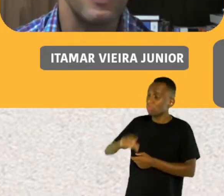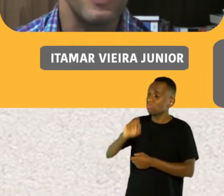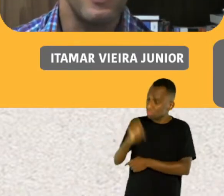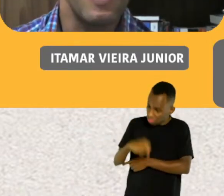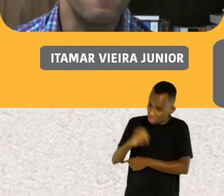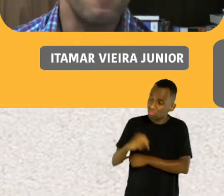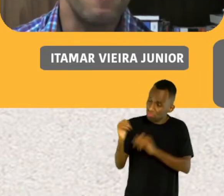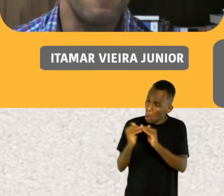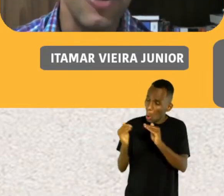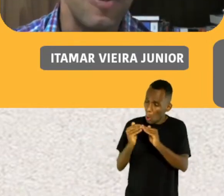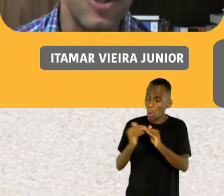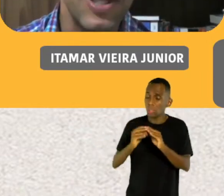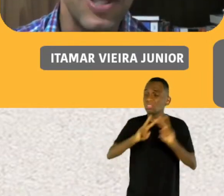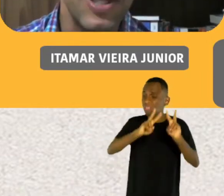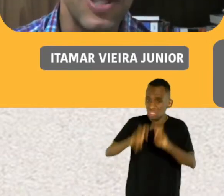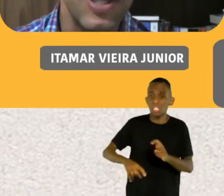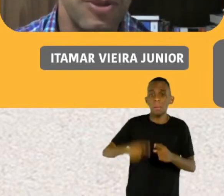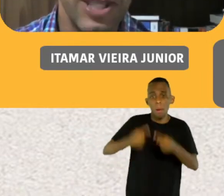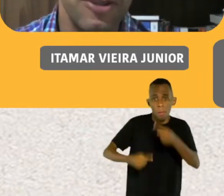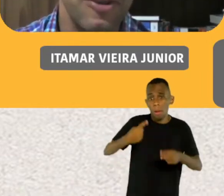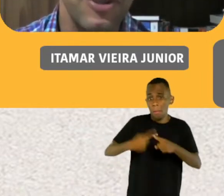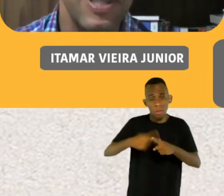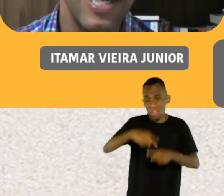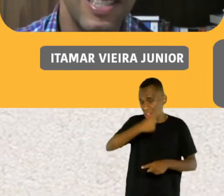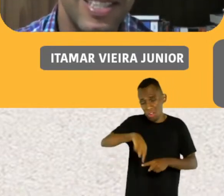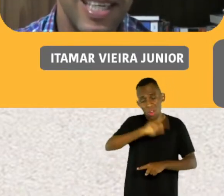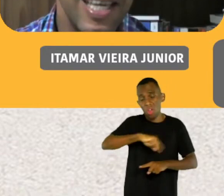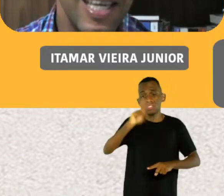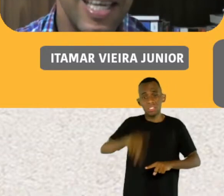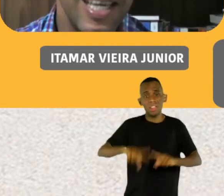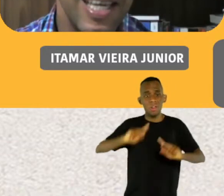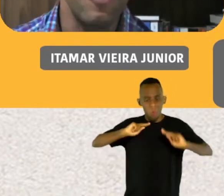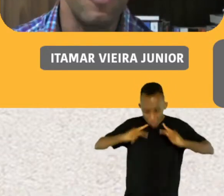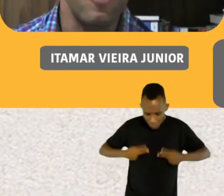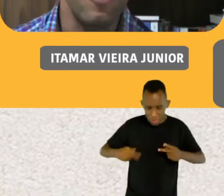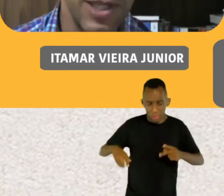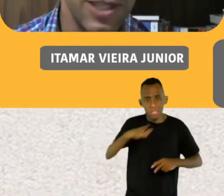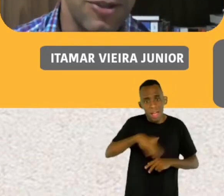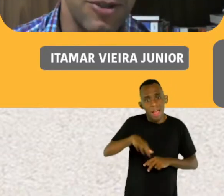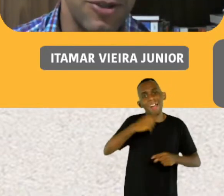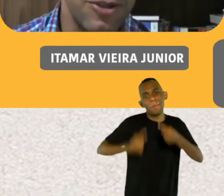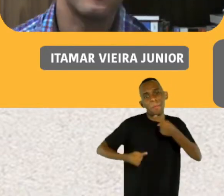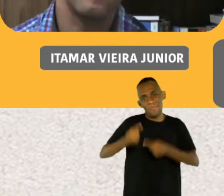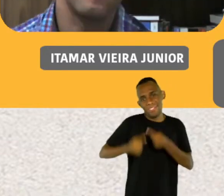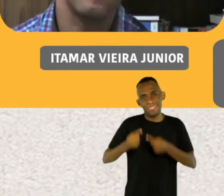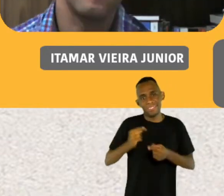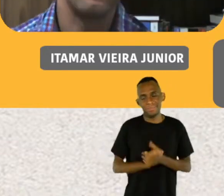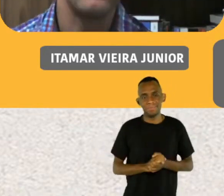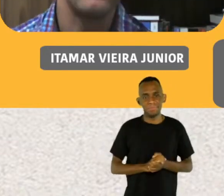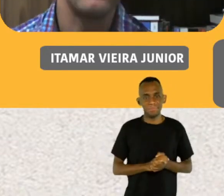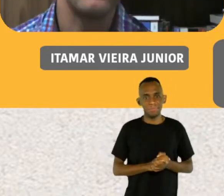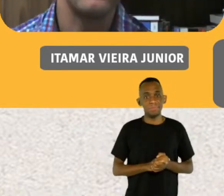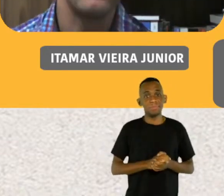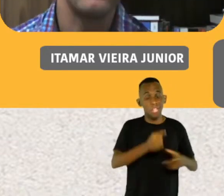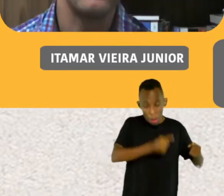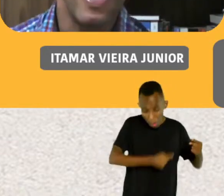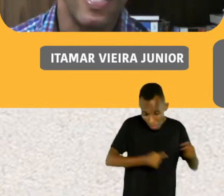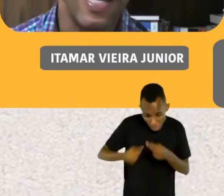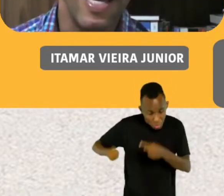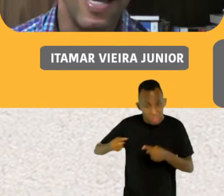certeza. Porque nós somos seres políticos, e se fosse apolítico, provavelmente